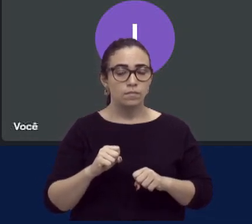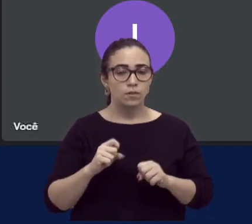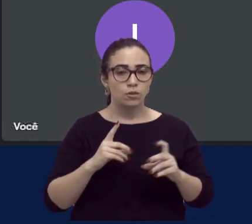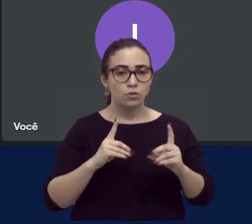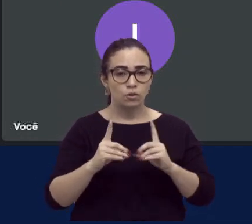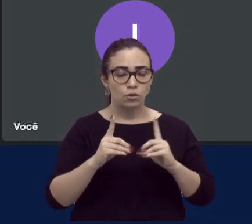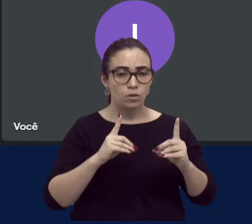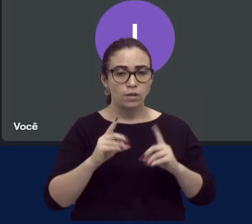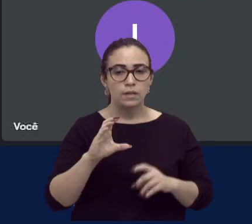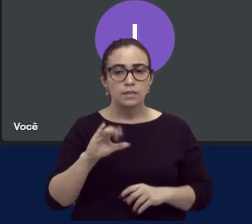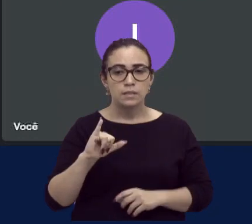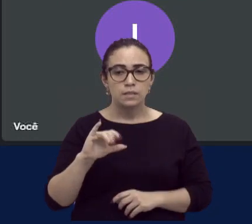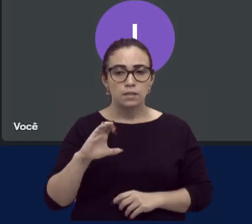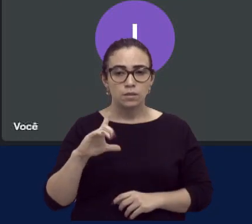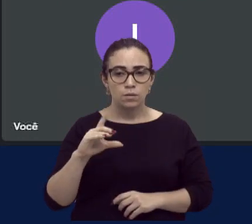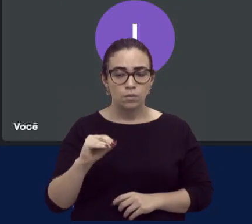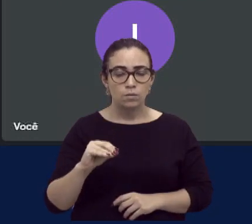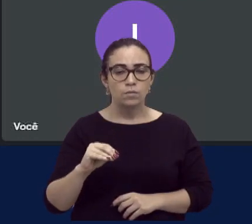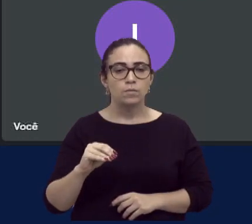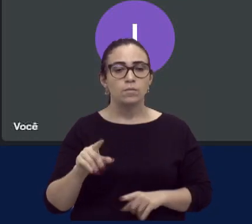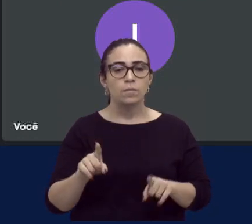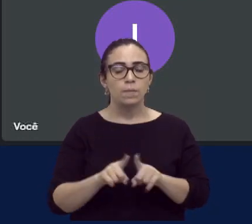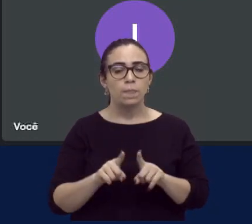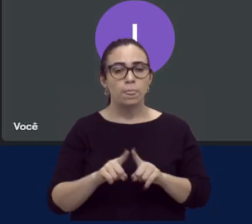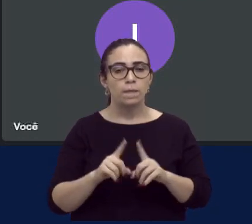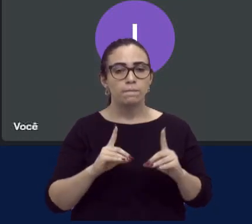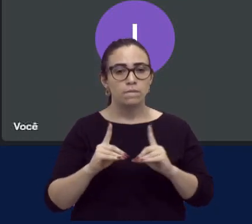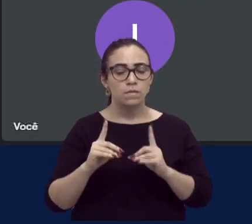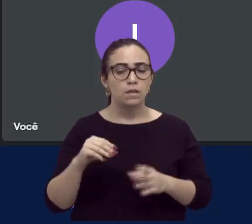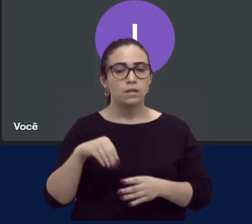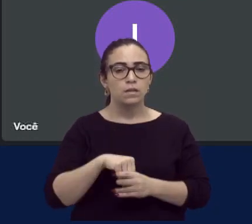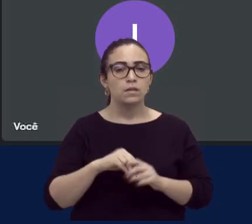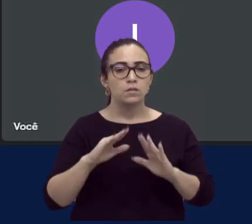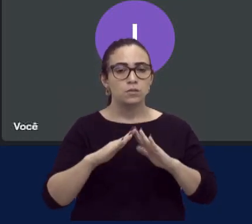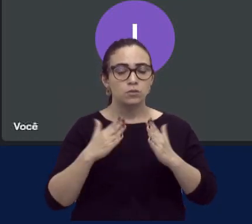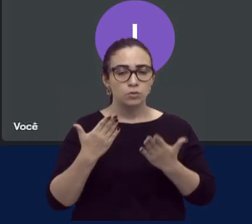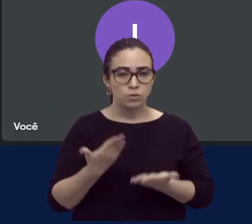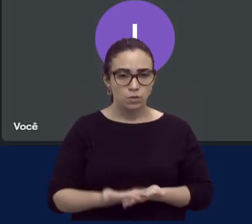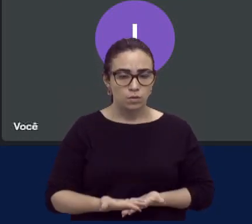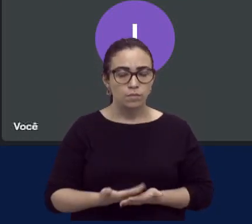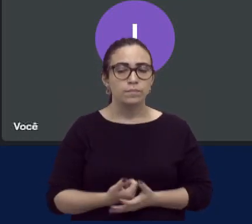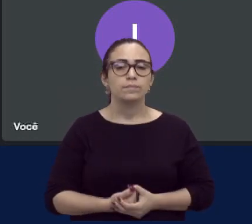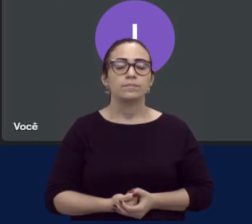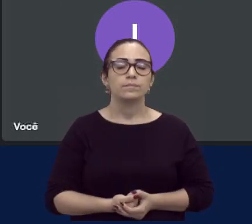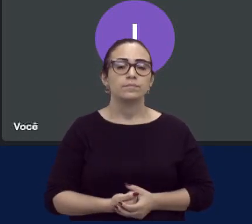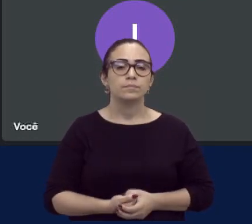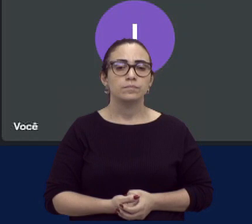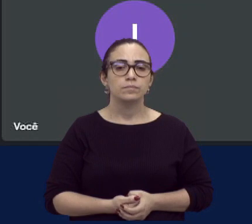formada em círculos de diálogos escolares, mediação escolar,